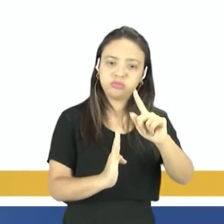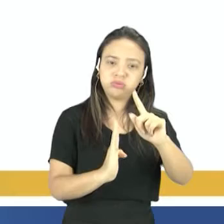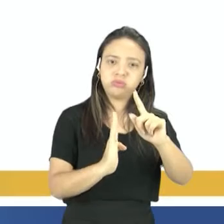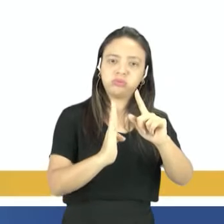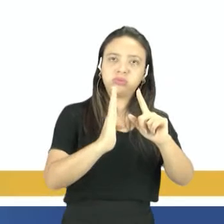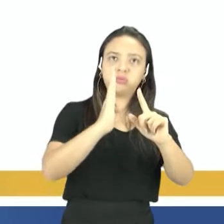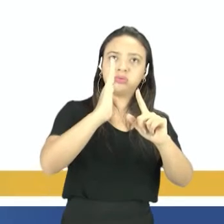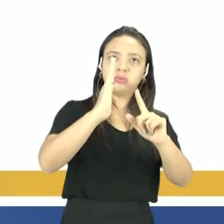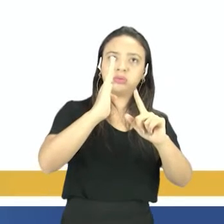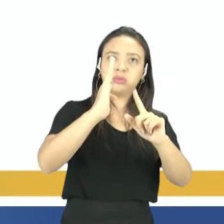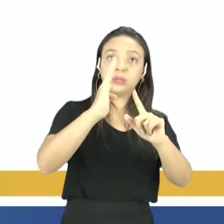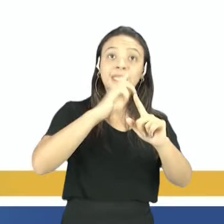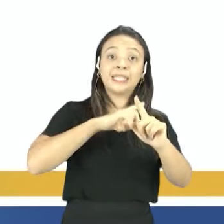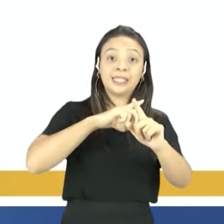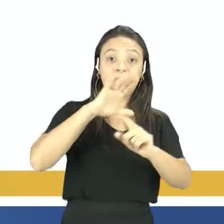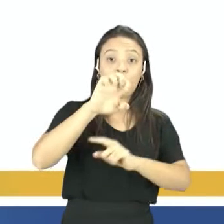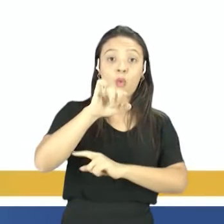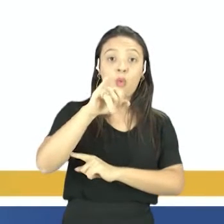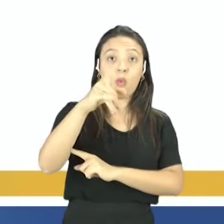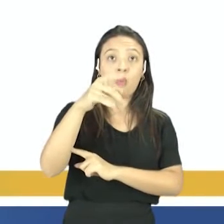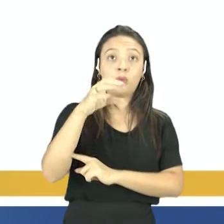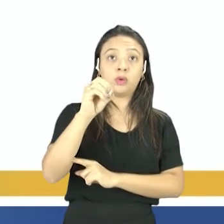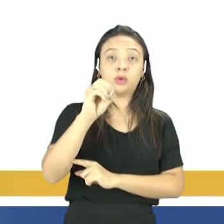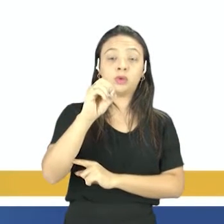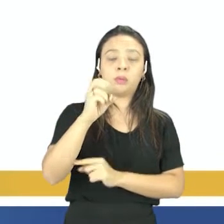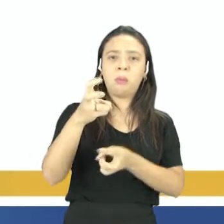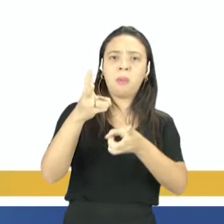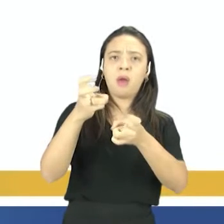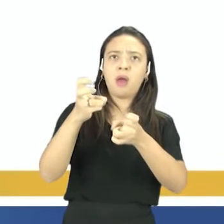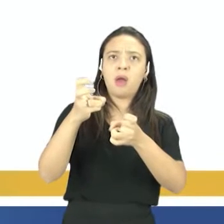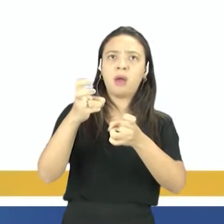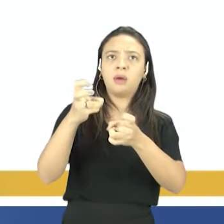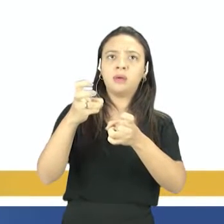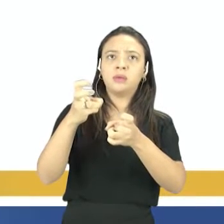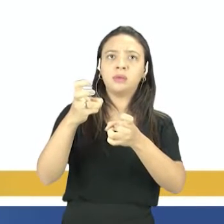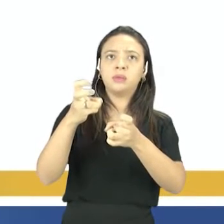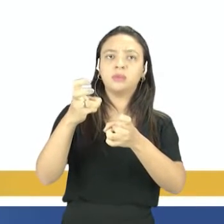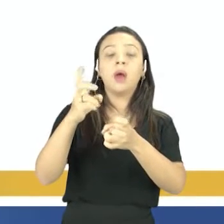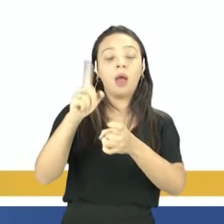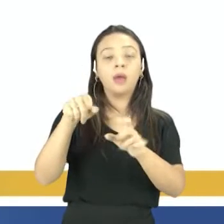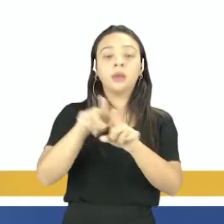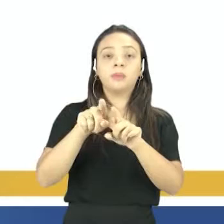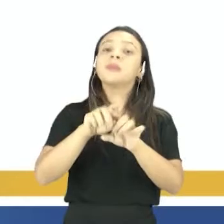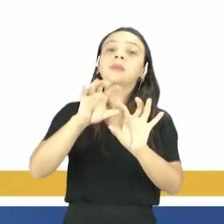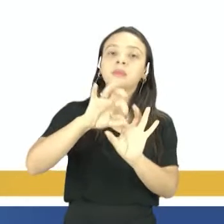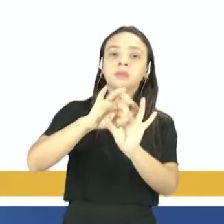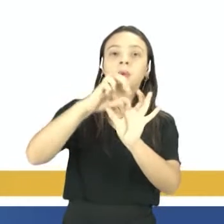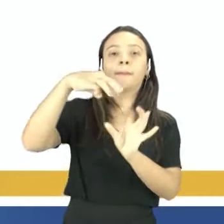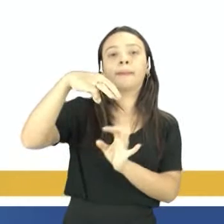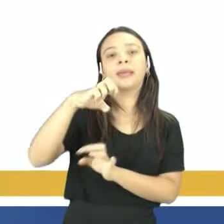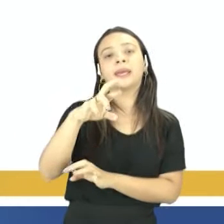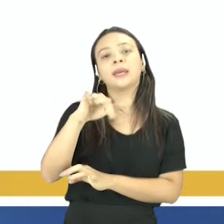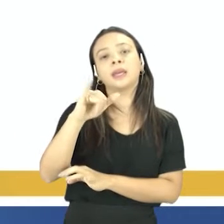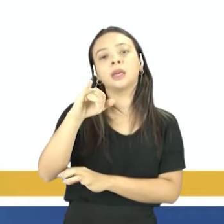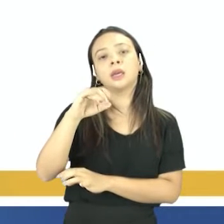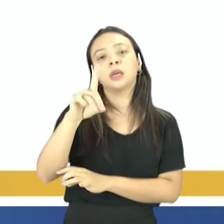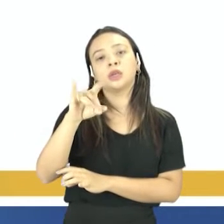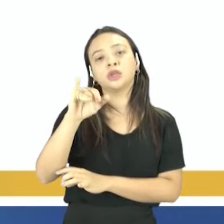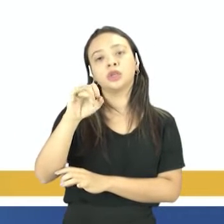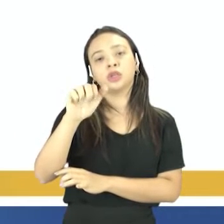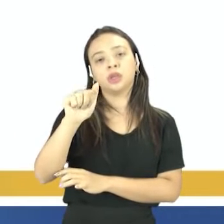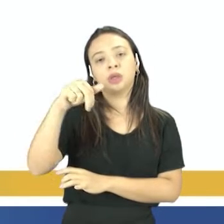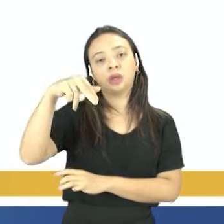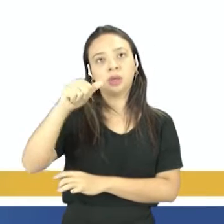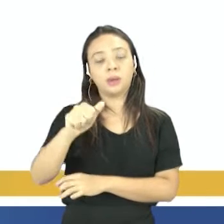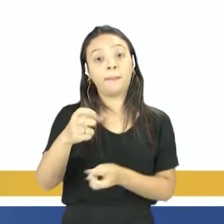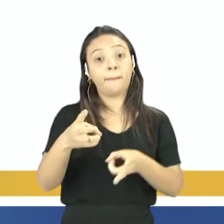que contém o seu eixo, olha qual é, também vai ser uma secção meridiana, olha qual é a secção